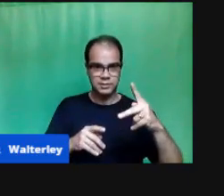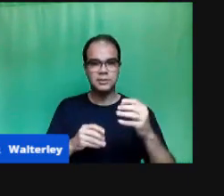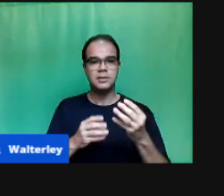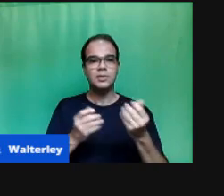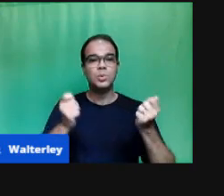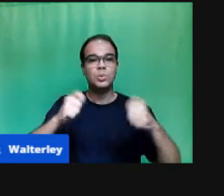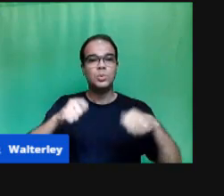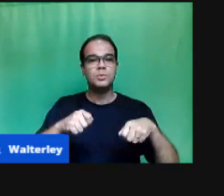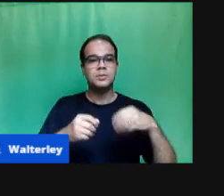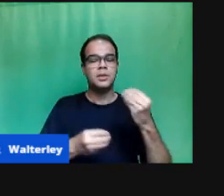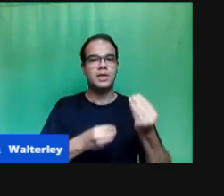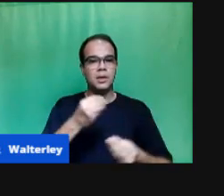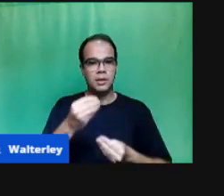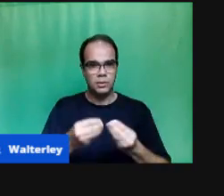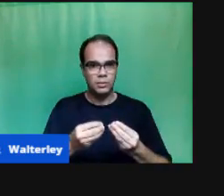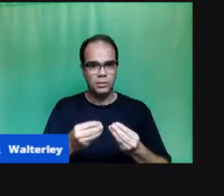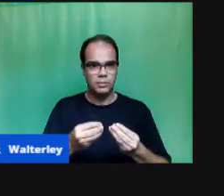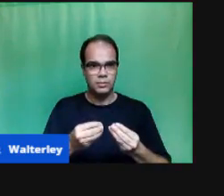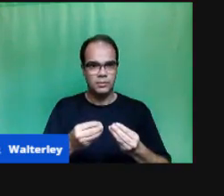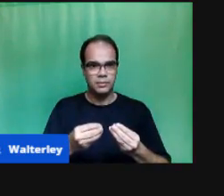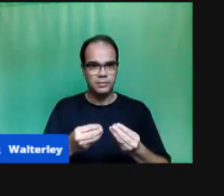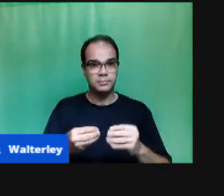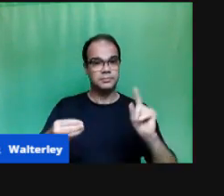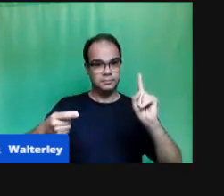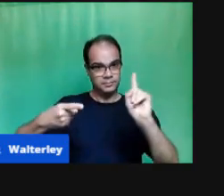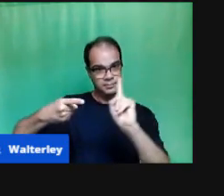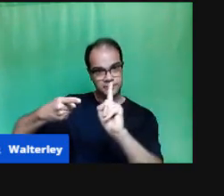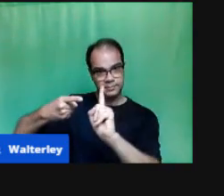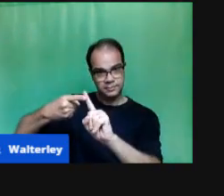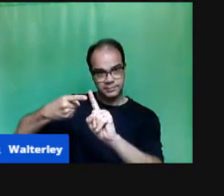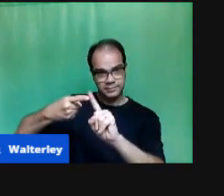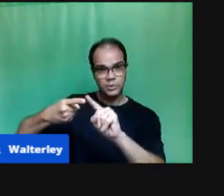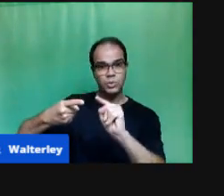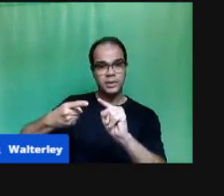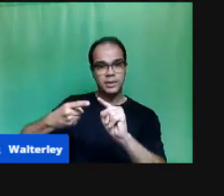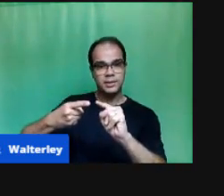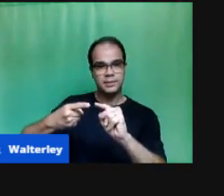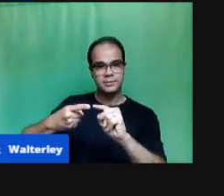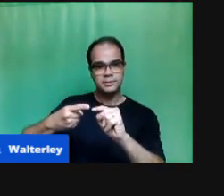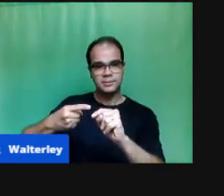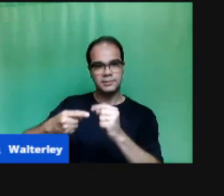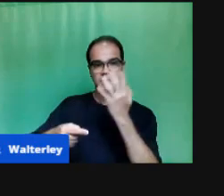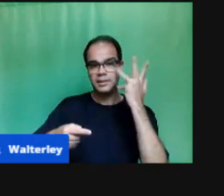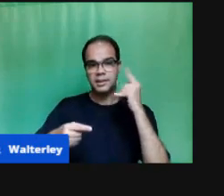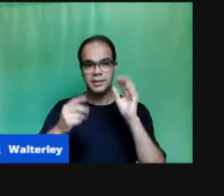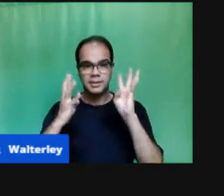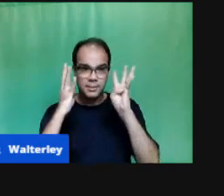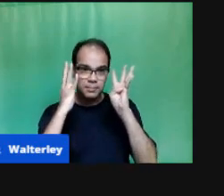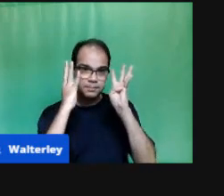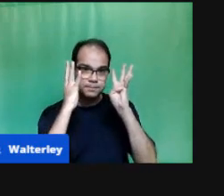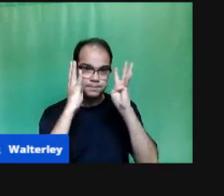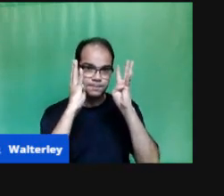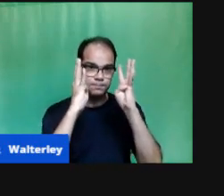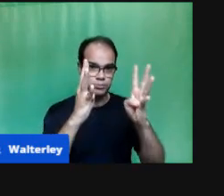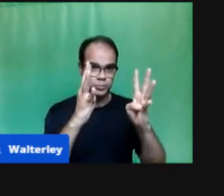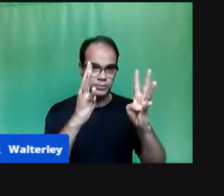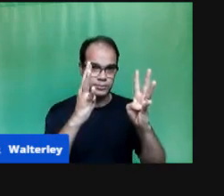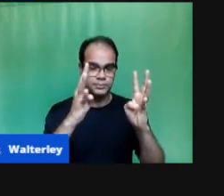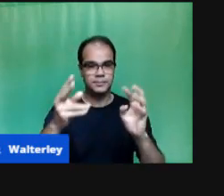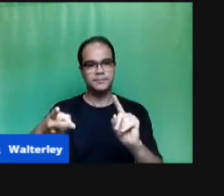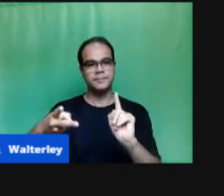criança e da memorização da criança, né? E para isso, se eu trabalhar